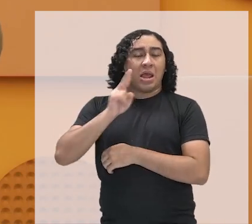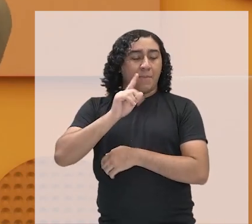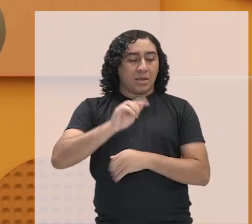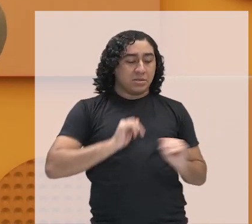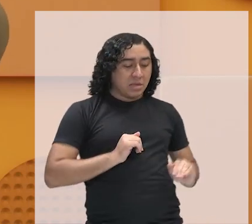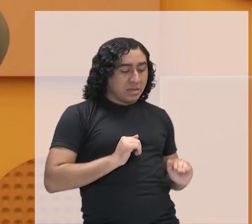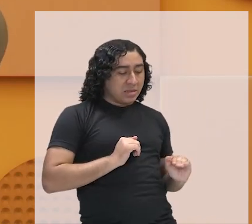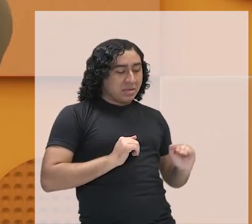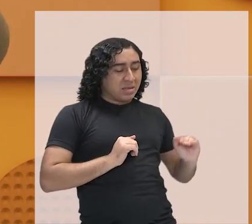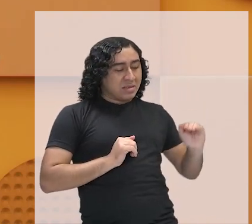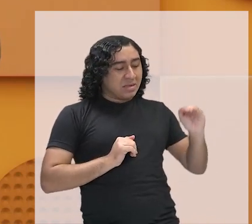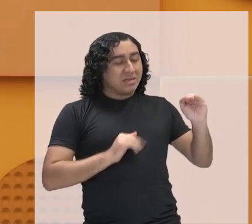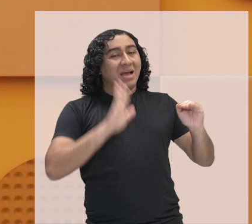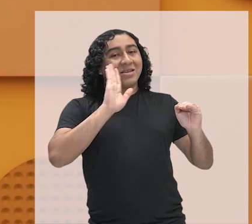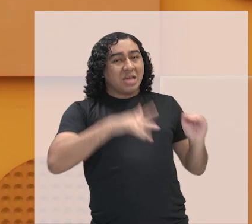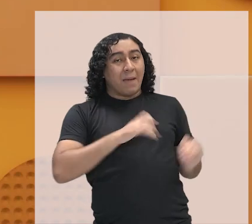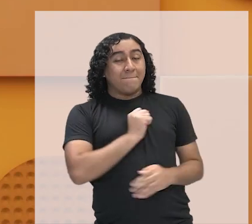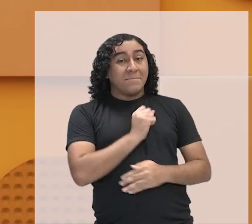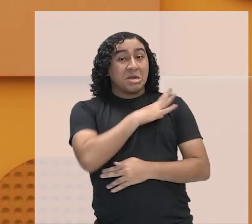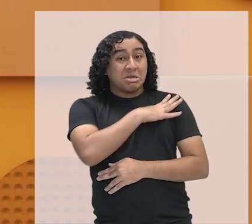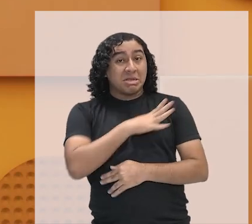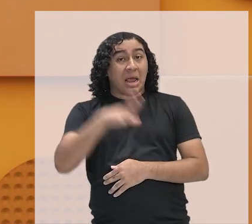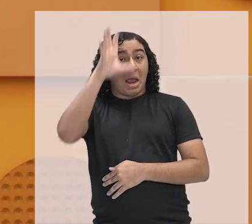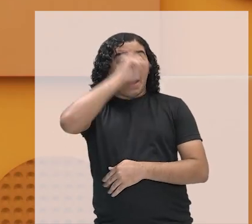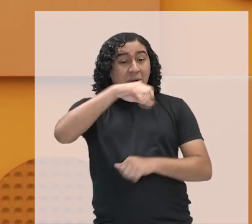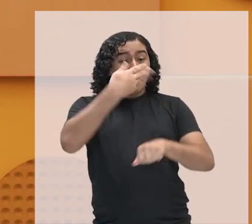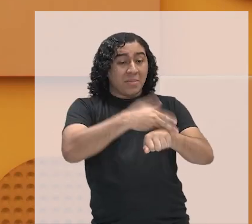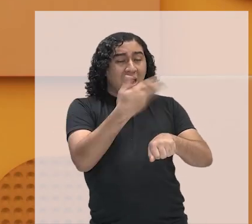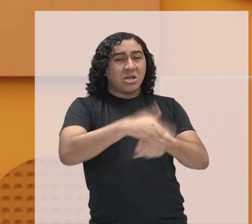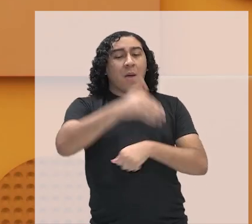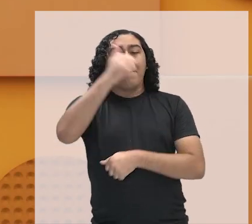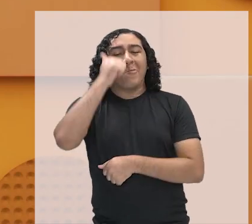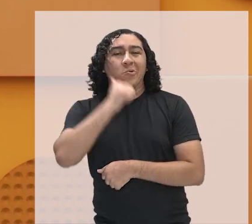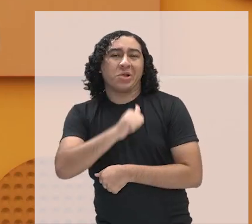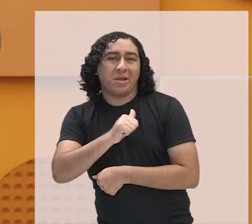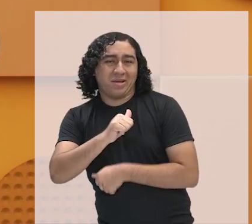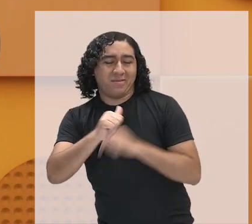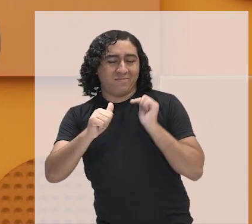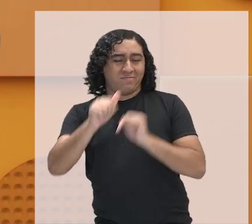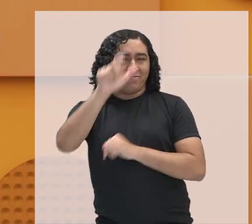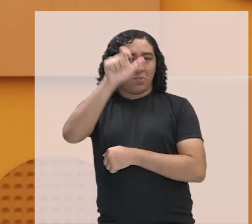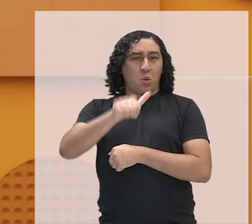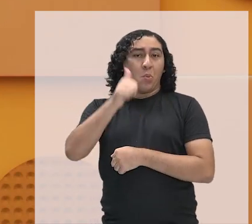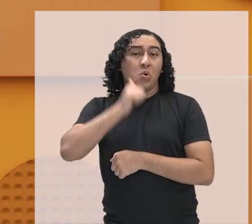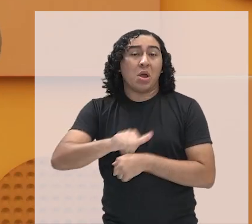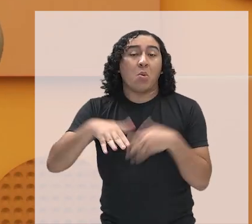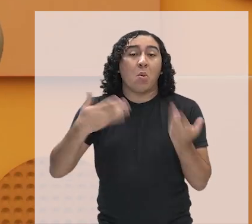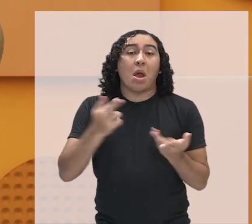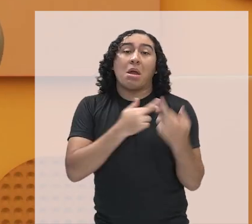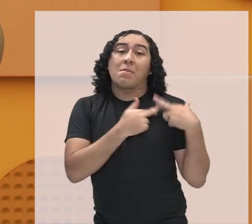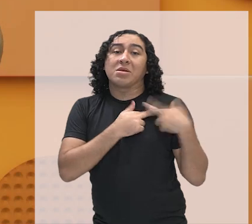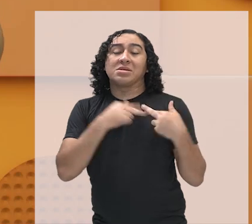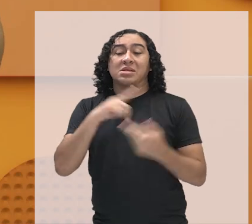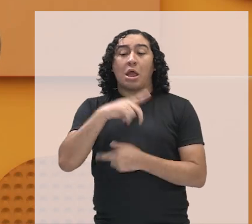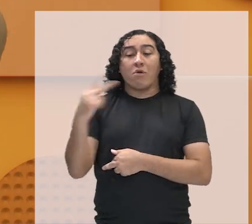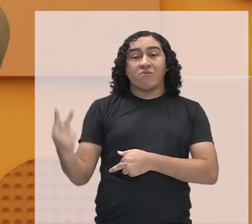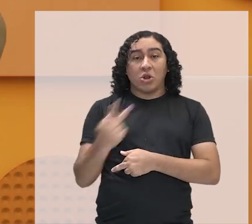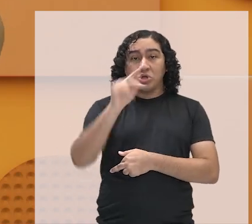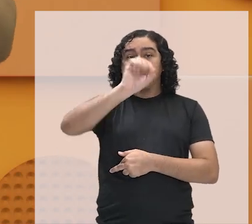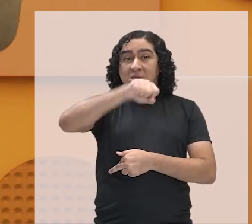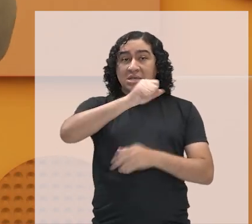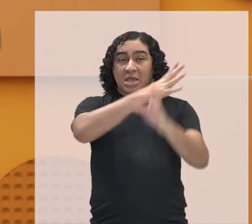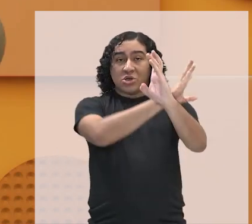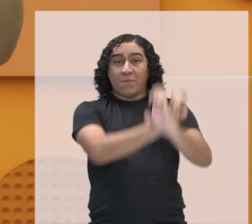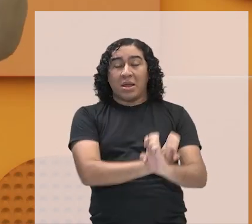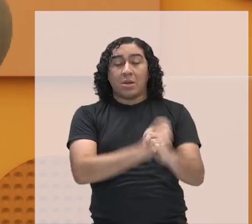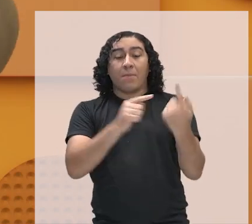educados para as funções militares. Mulher, interessante, ela vai ser valorizada em Esparta. Por quê?